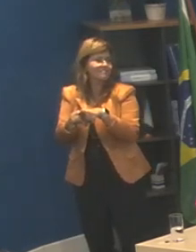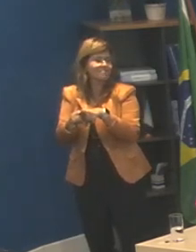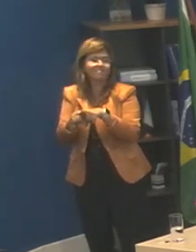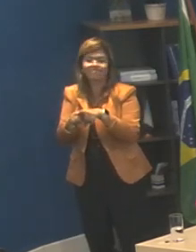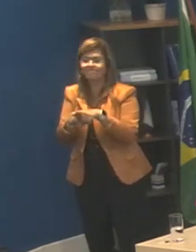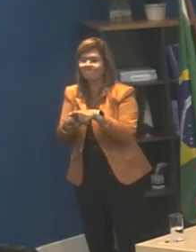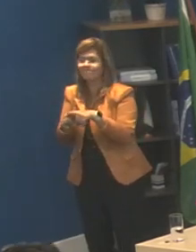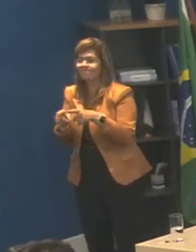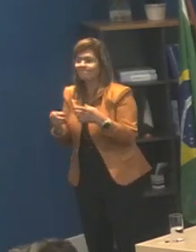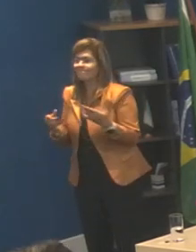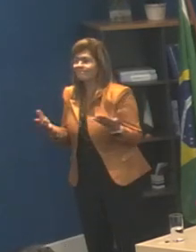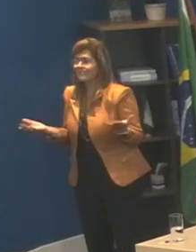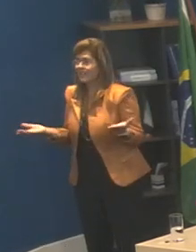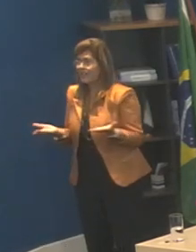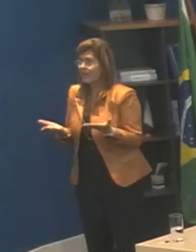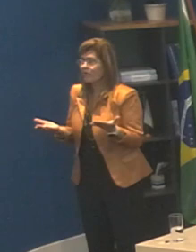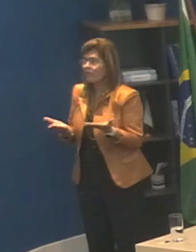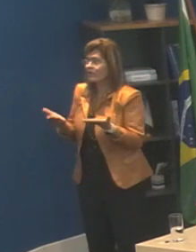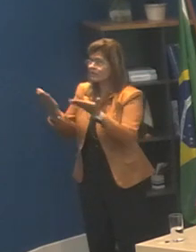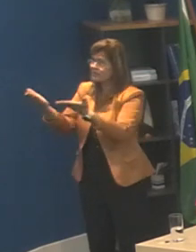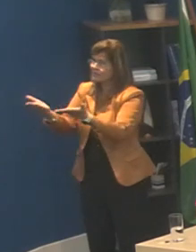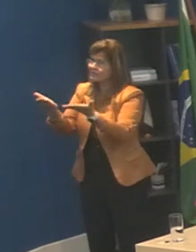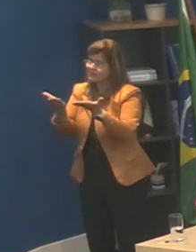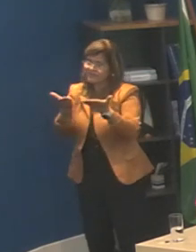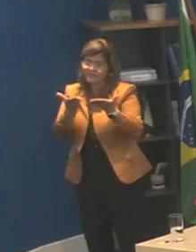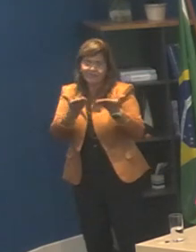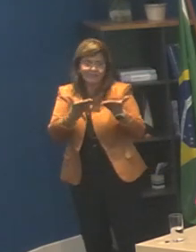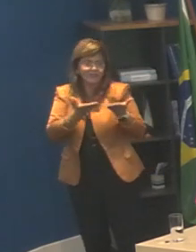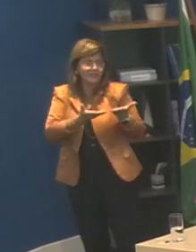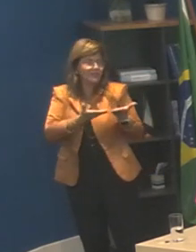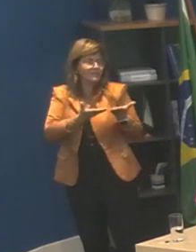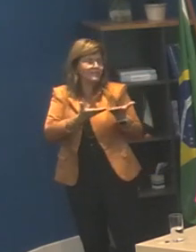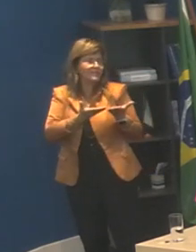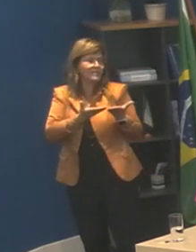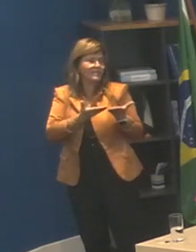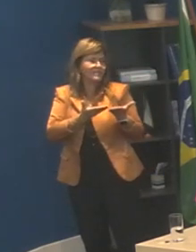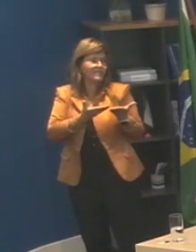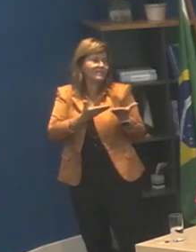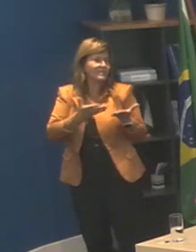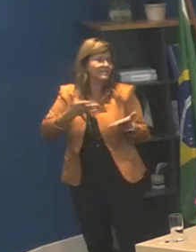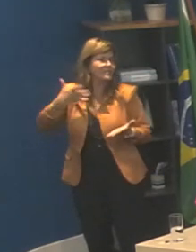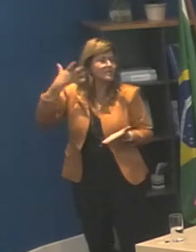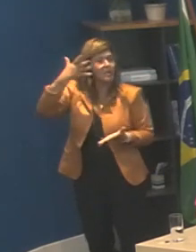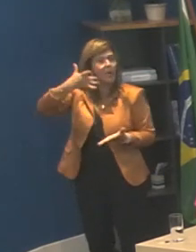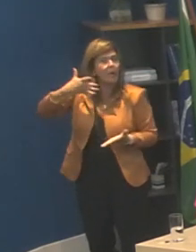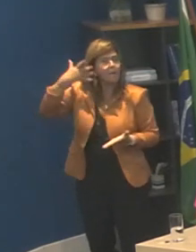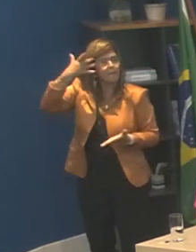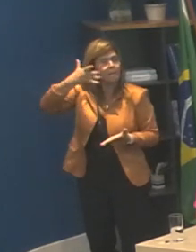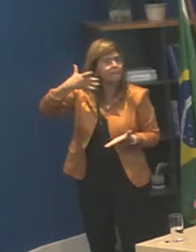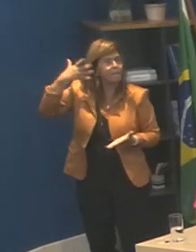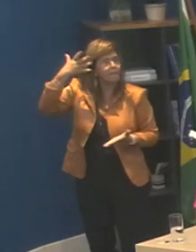Eu queria agora convidar para fazer uso da palavra, fazer uma palestra para nós, especialista